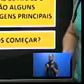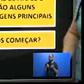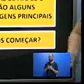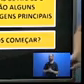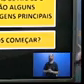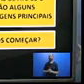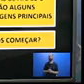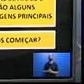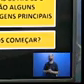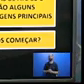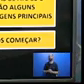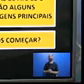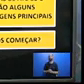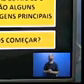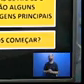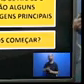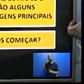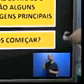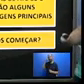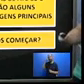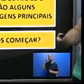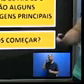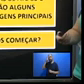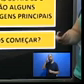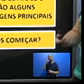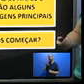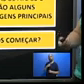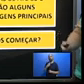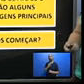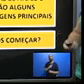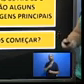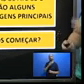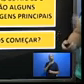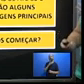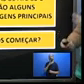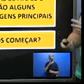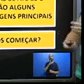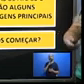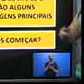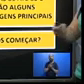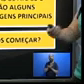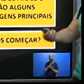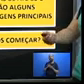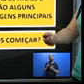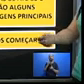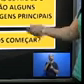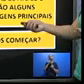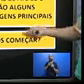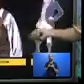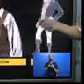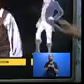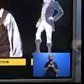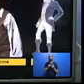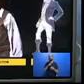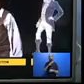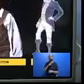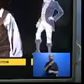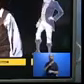nessa história nós vamos conhecer alguns personagens. Como toda história,